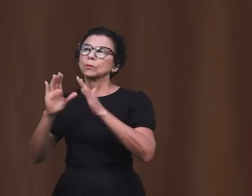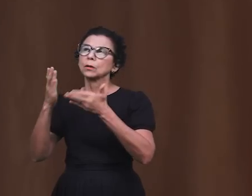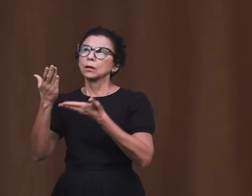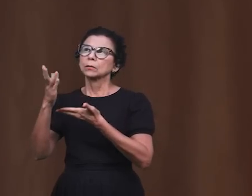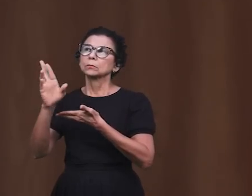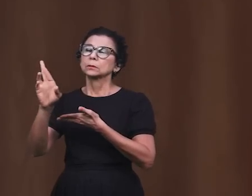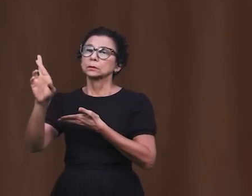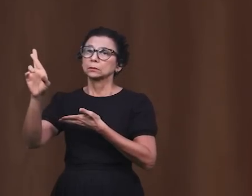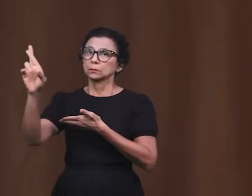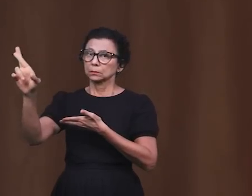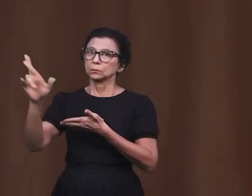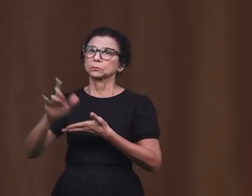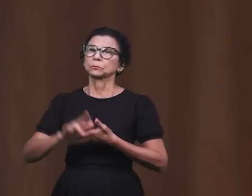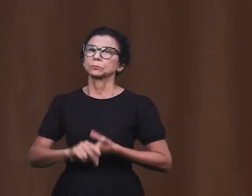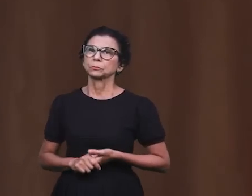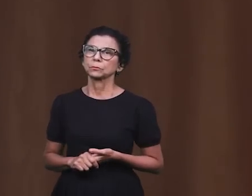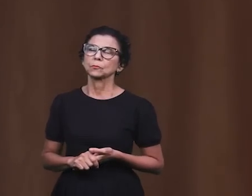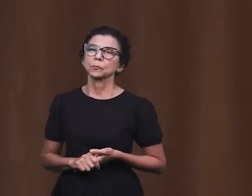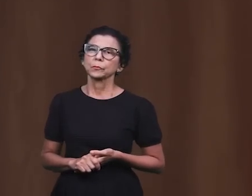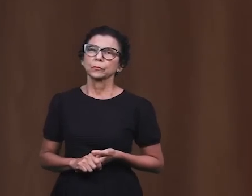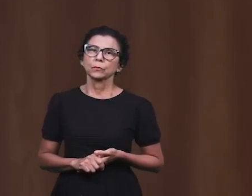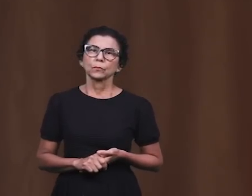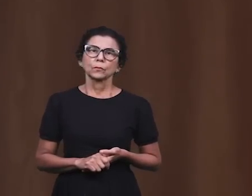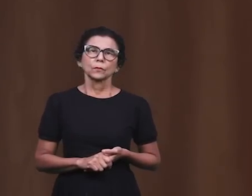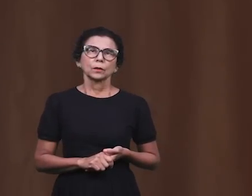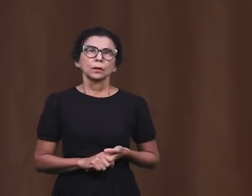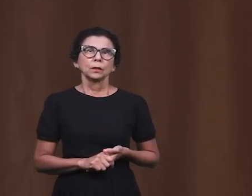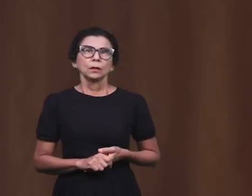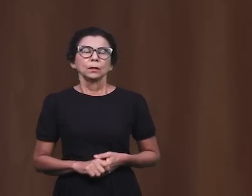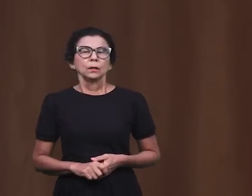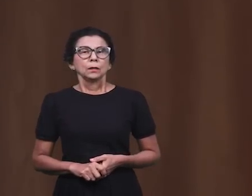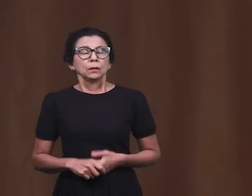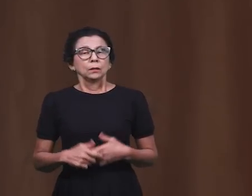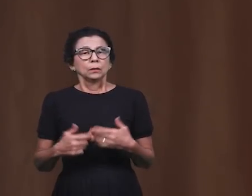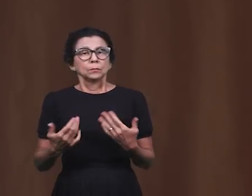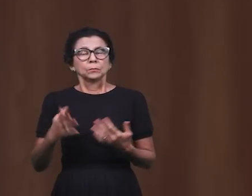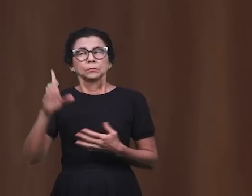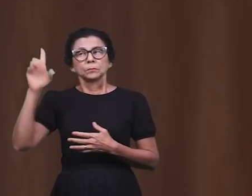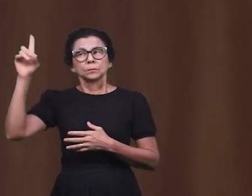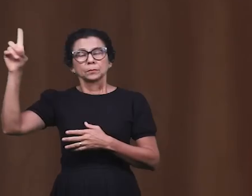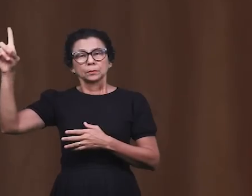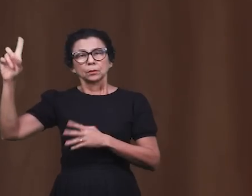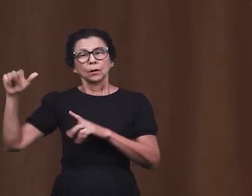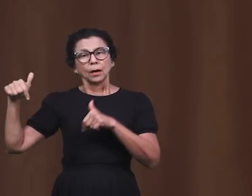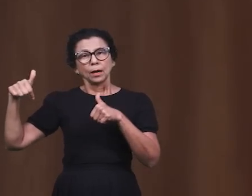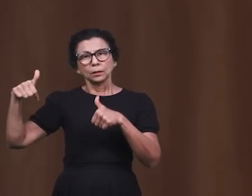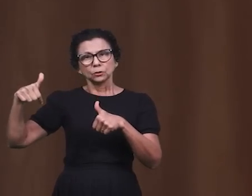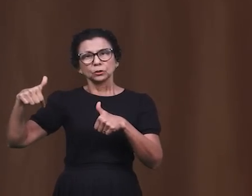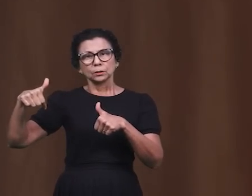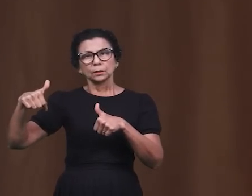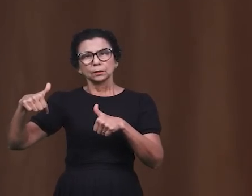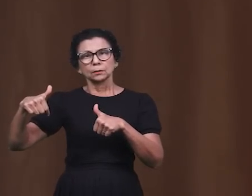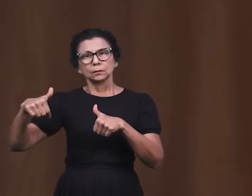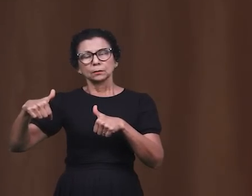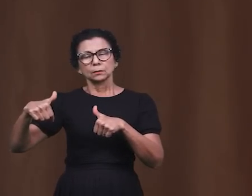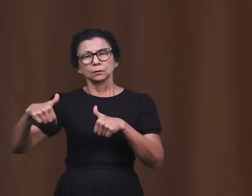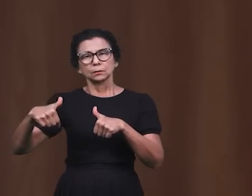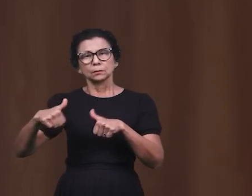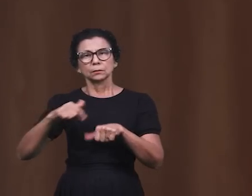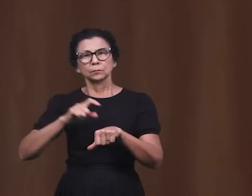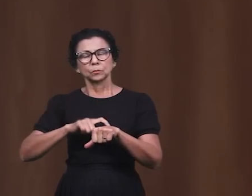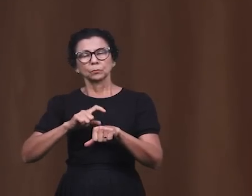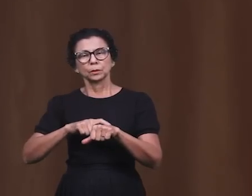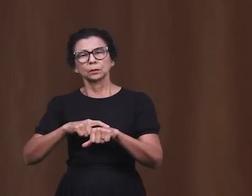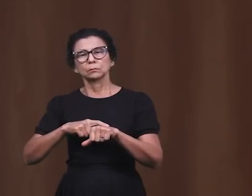diversidade de operações, né, do Senhor através do louvor. Então, não tem... O louvor, ele cabe